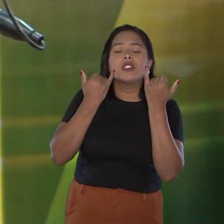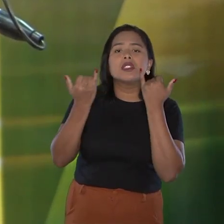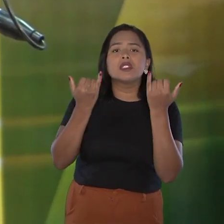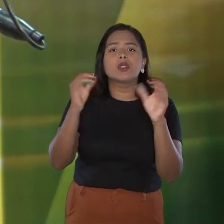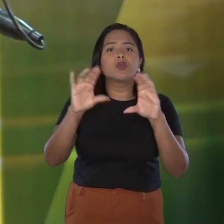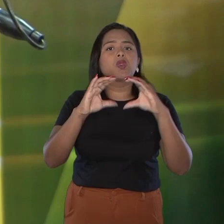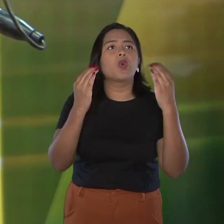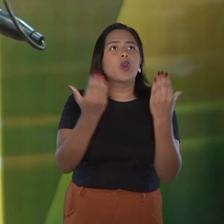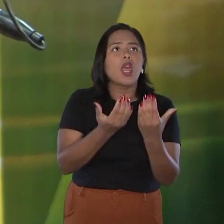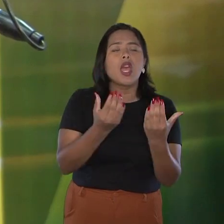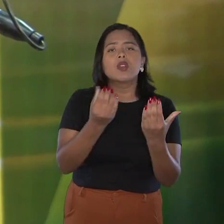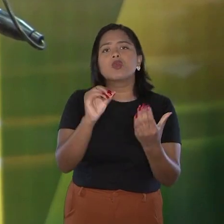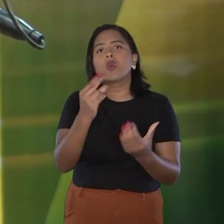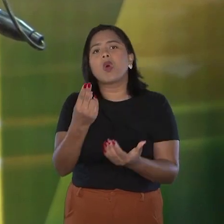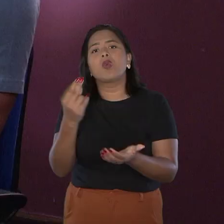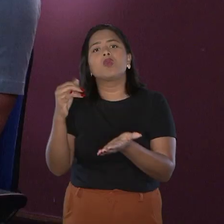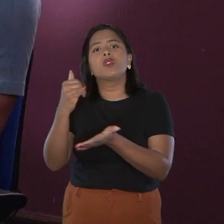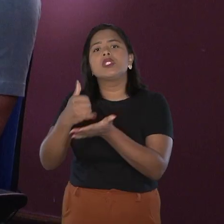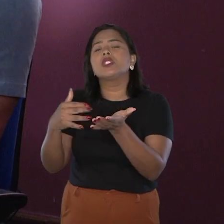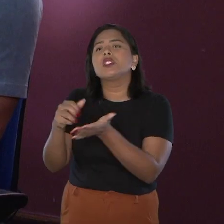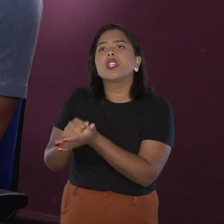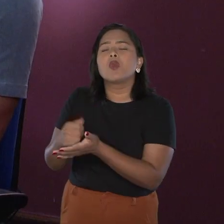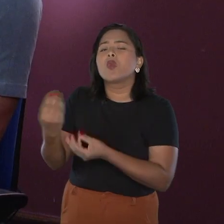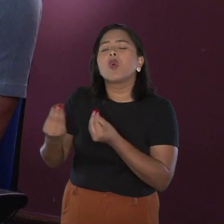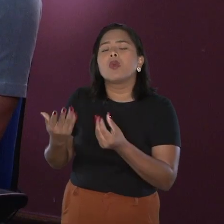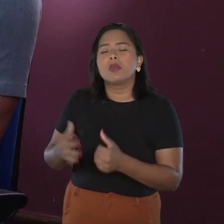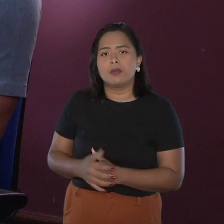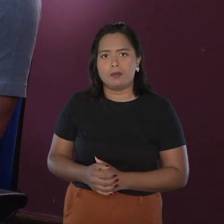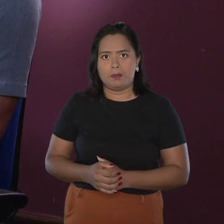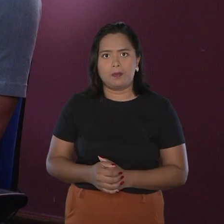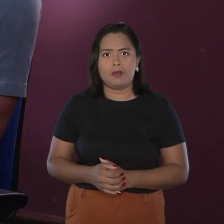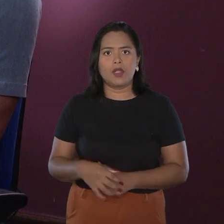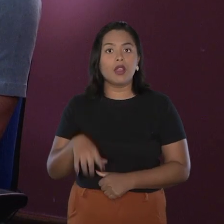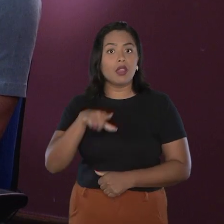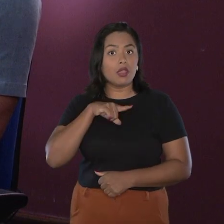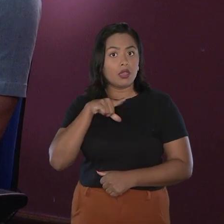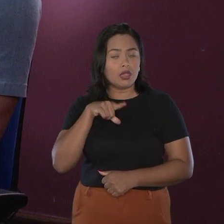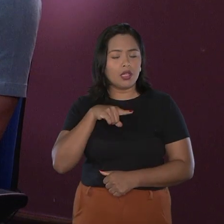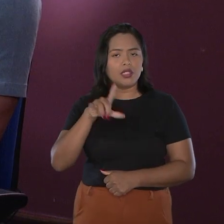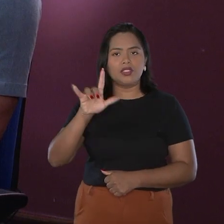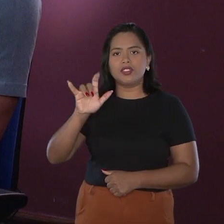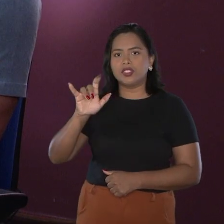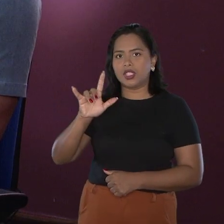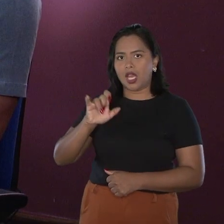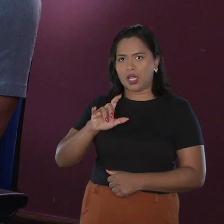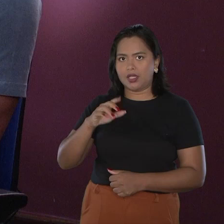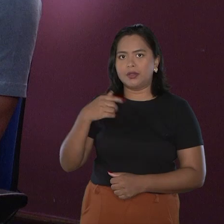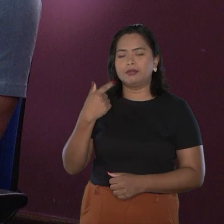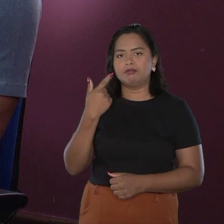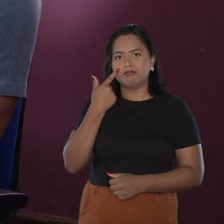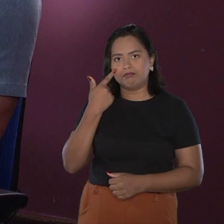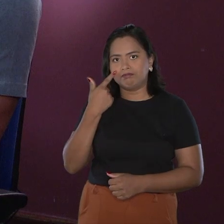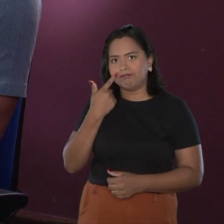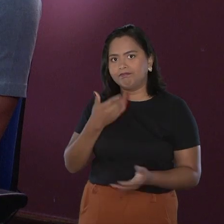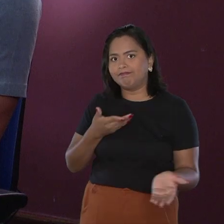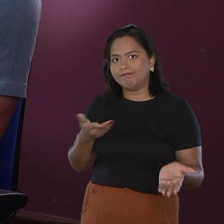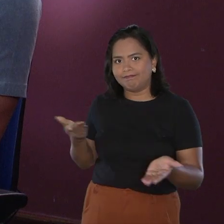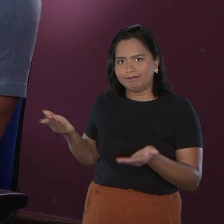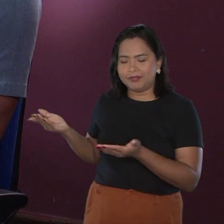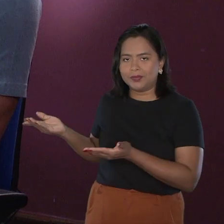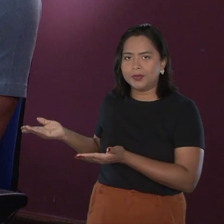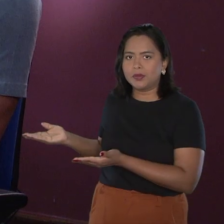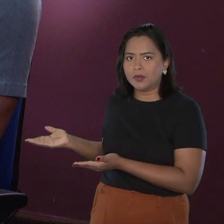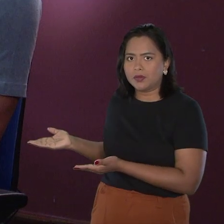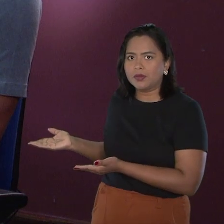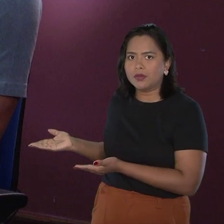congresso e para proceder com a inscrição nós temos um Instagram @citaci t a